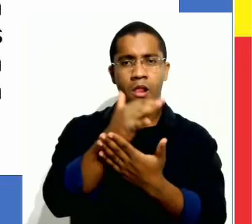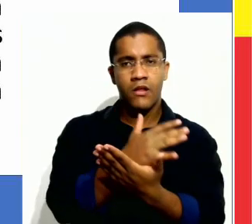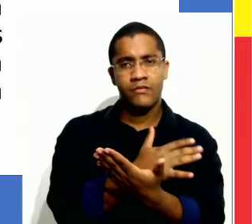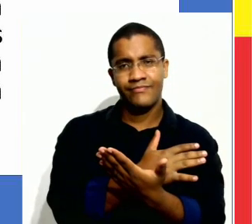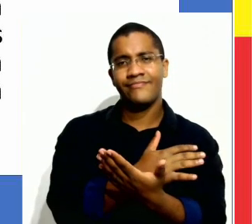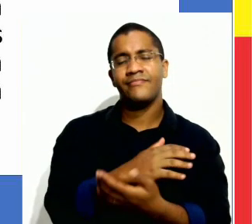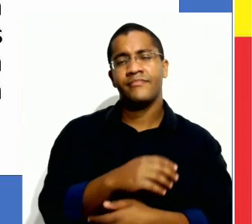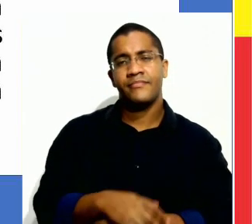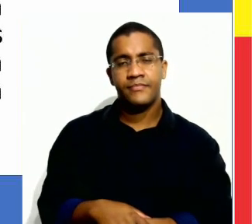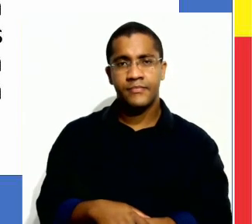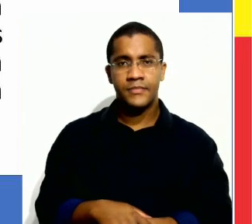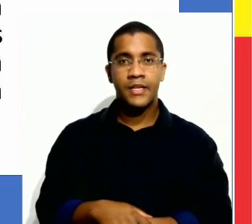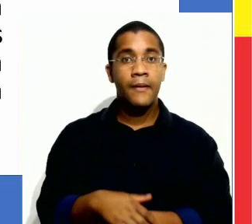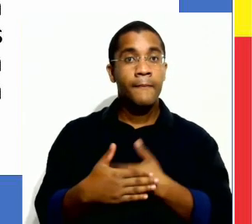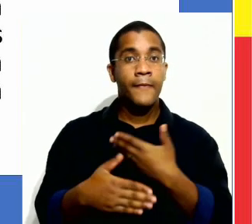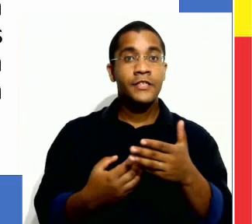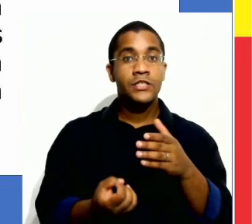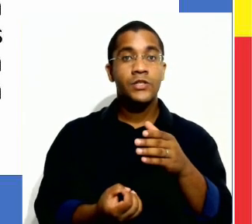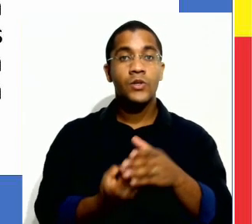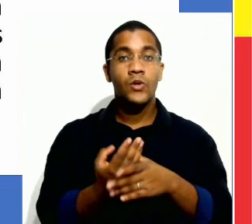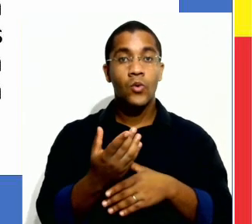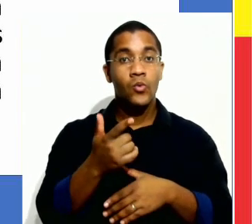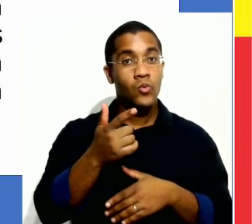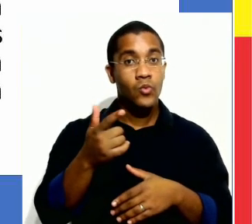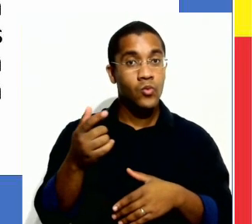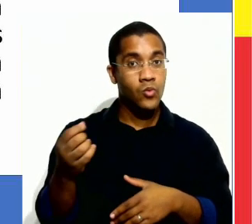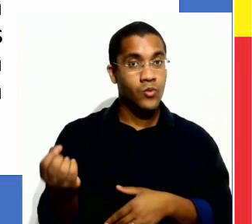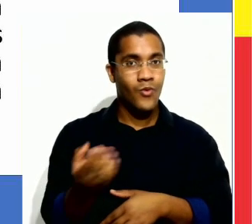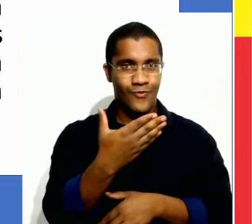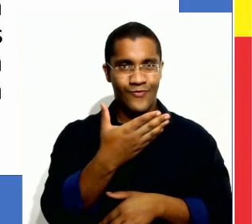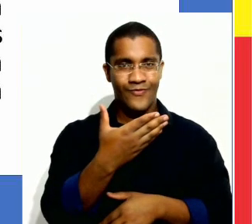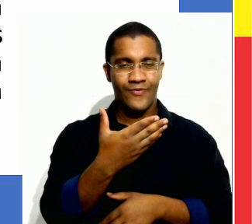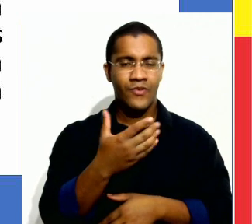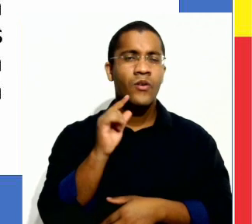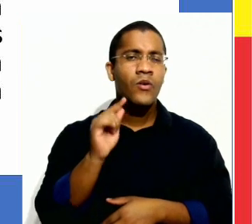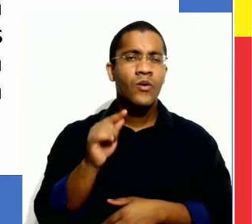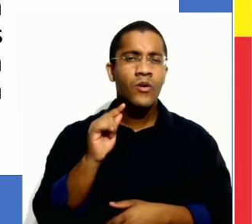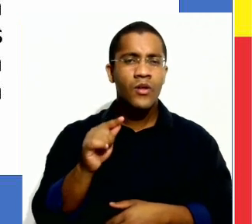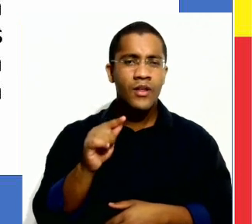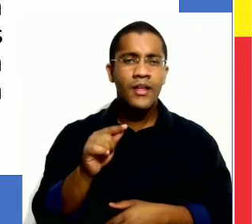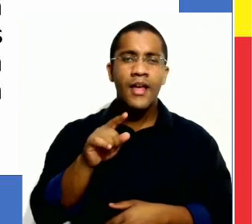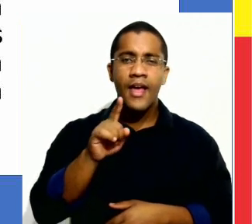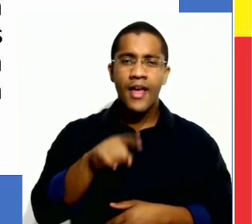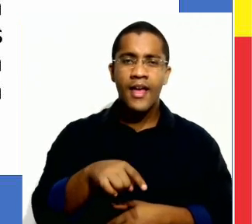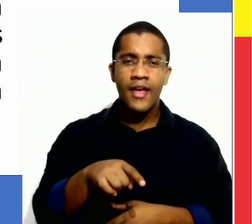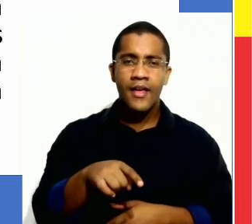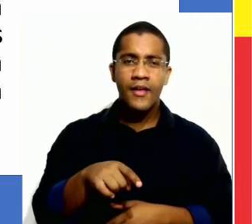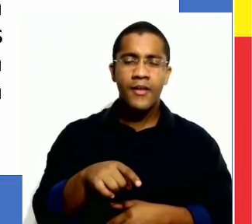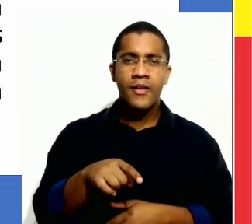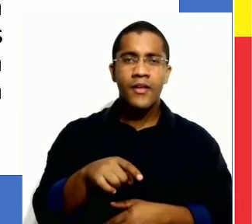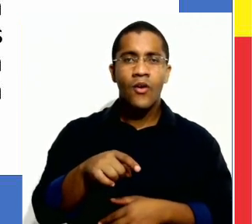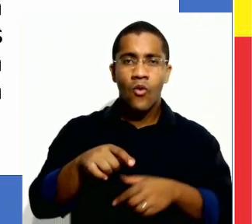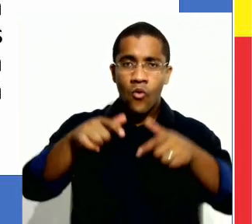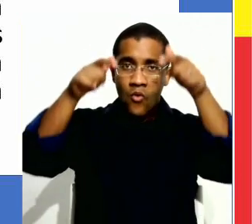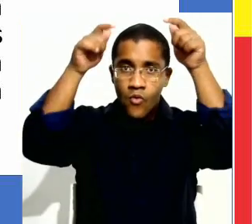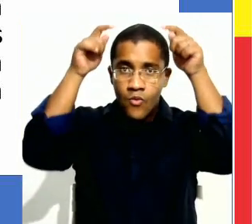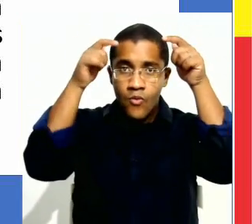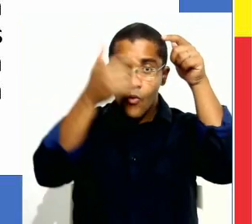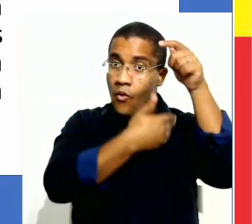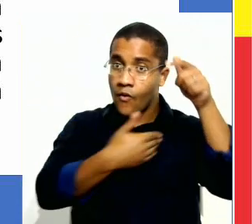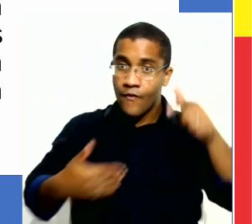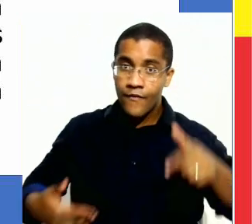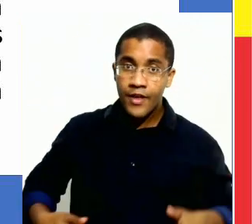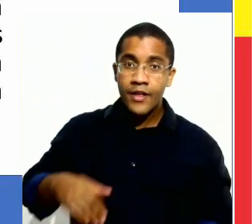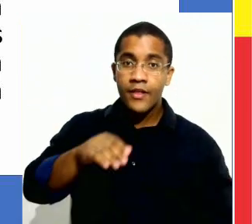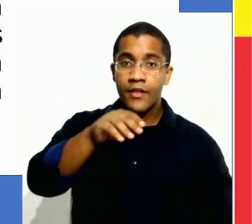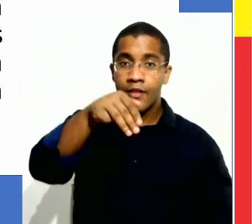entrou em decadência. Surge aí um novo império, o Império de Mali. Então,